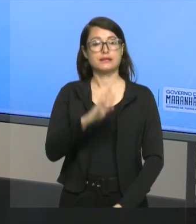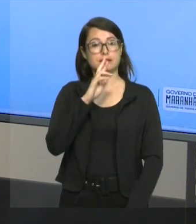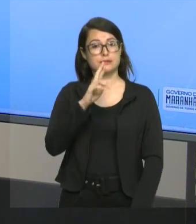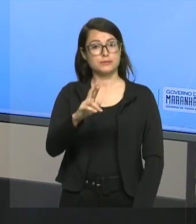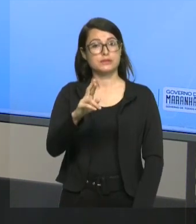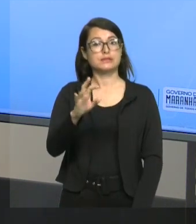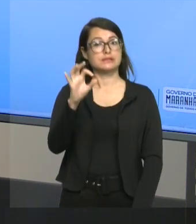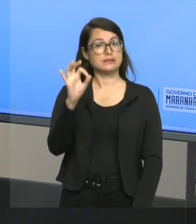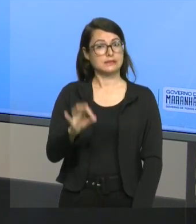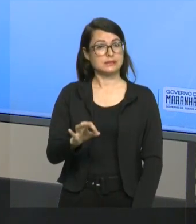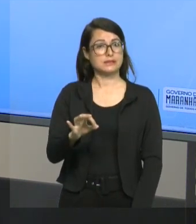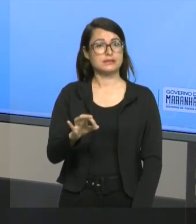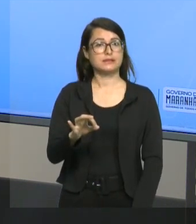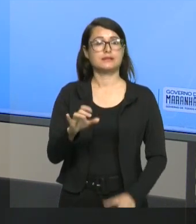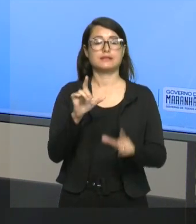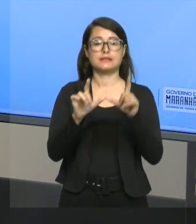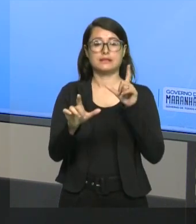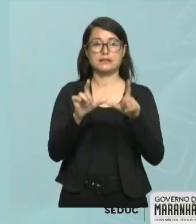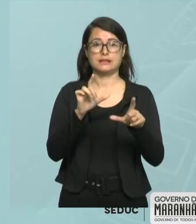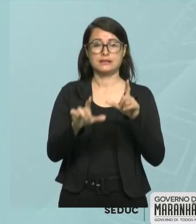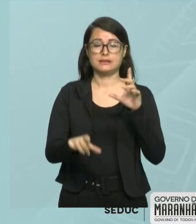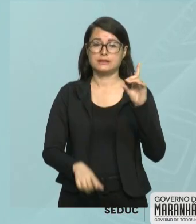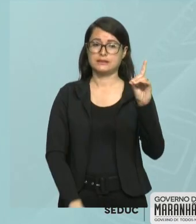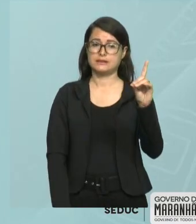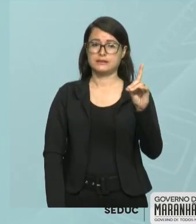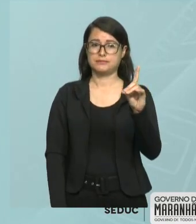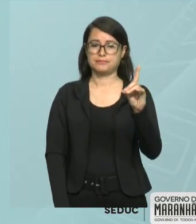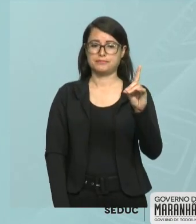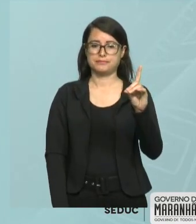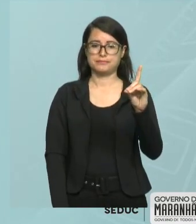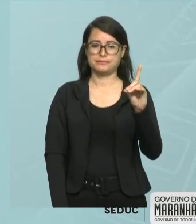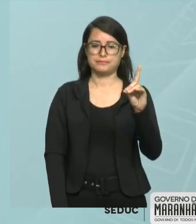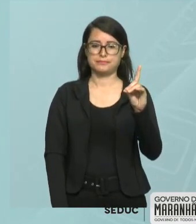Resposta certa é a letra D.